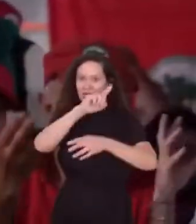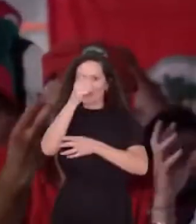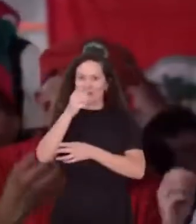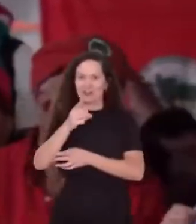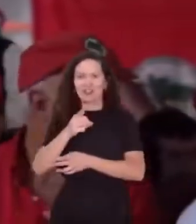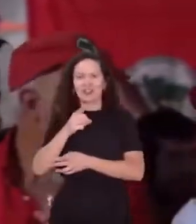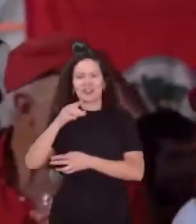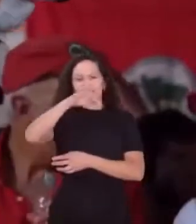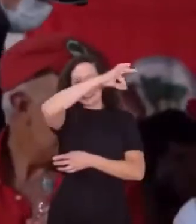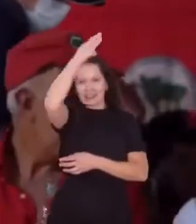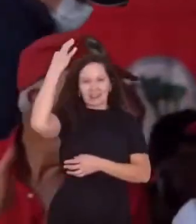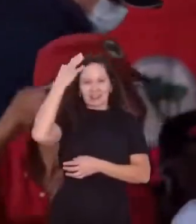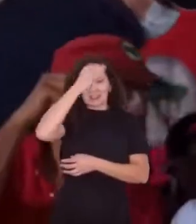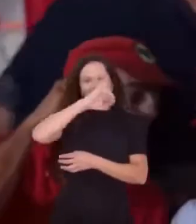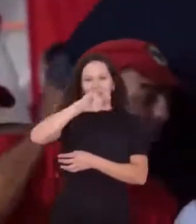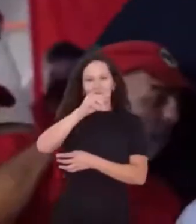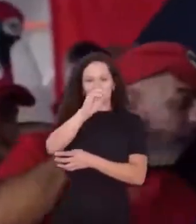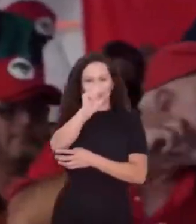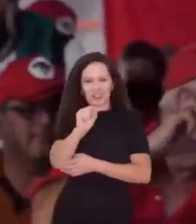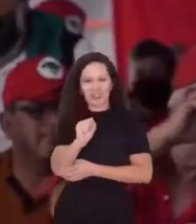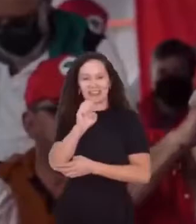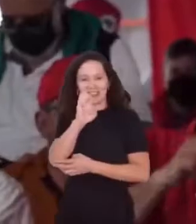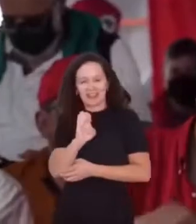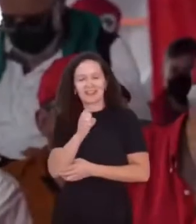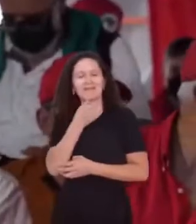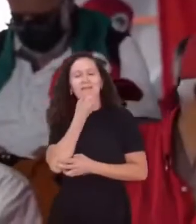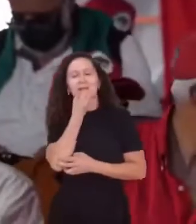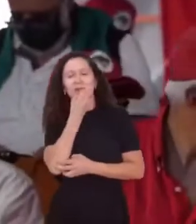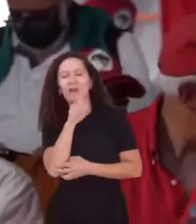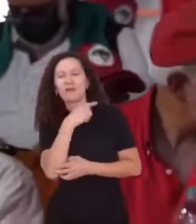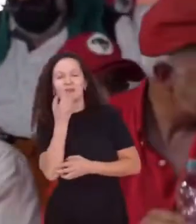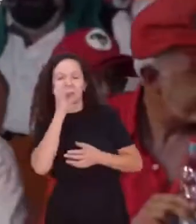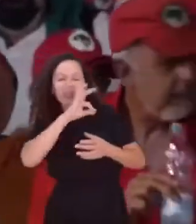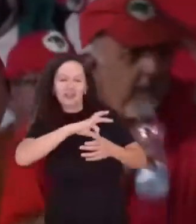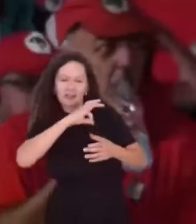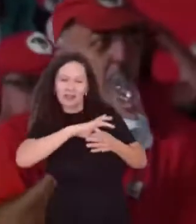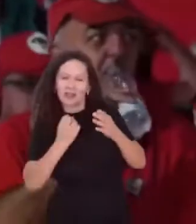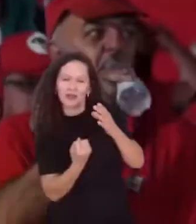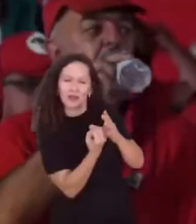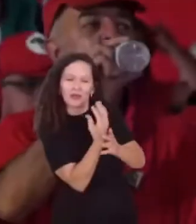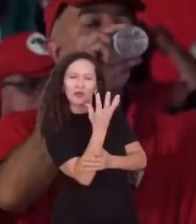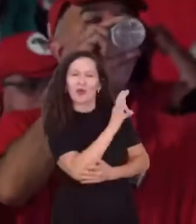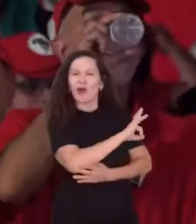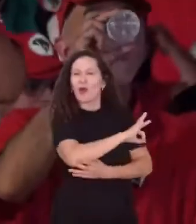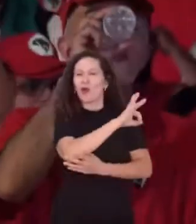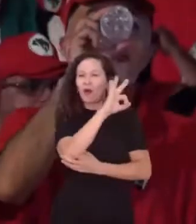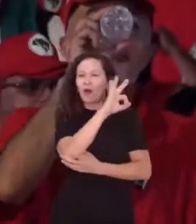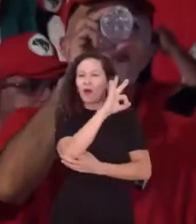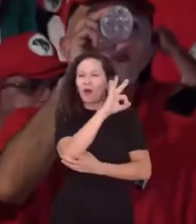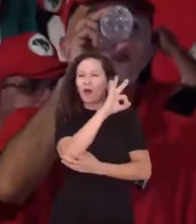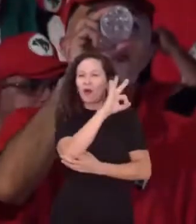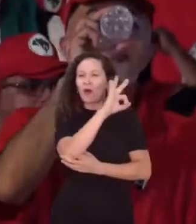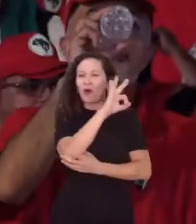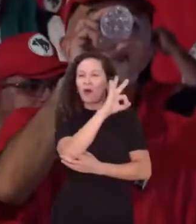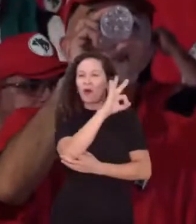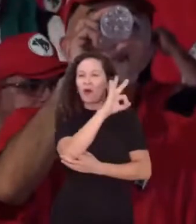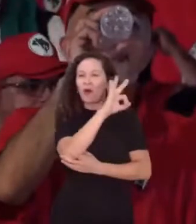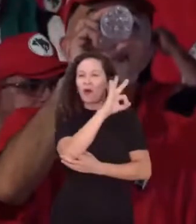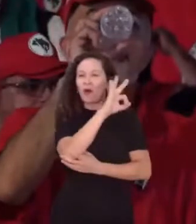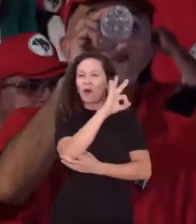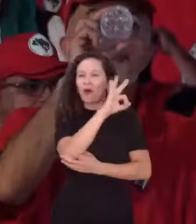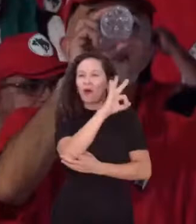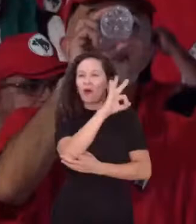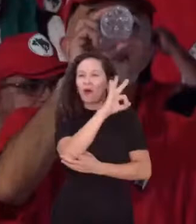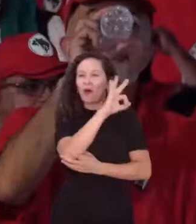dar boa, a colheita vai dar boa do milho, né? Então, vai ter muita produção para a nossa cooperativa poder processar. Estamos felizes, estamos em